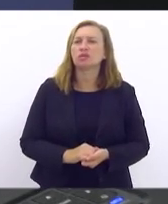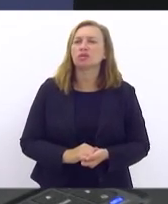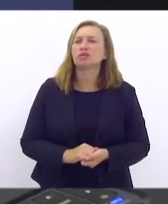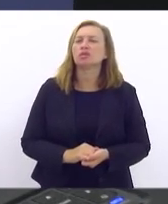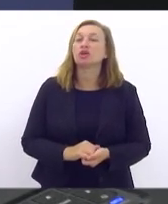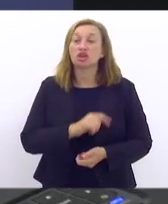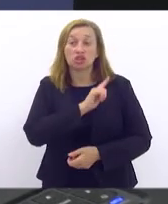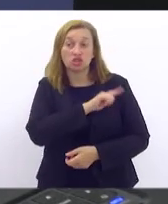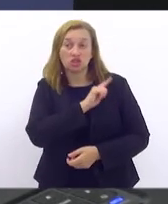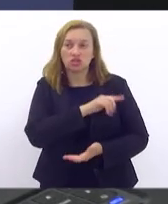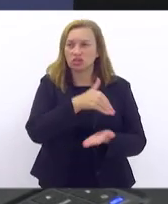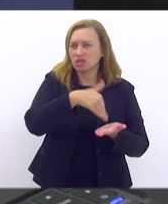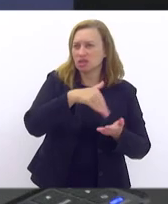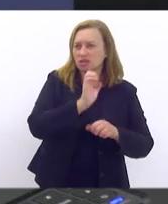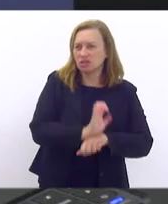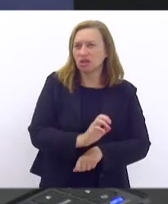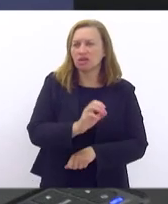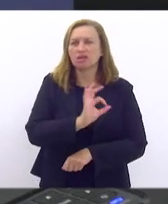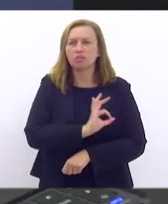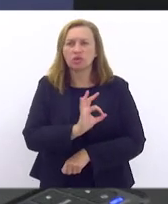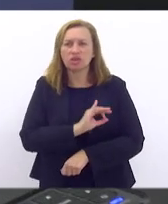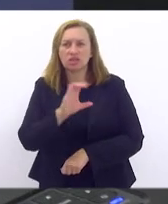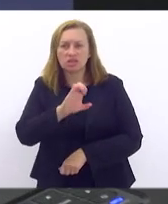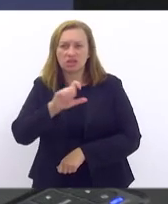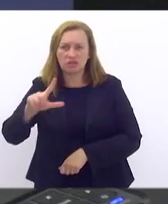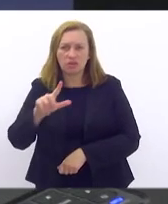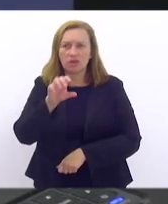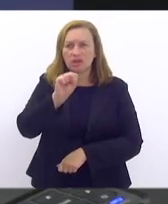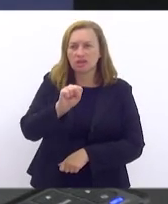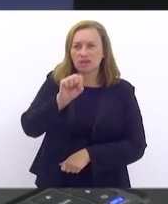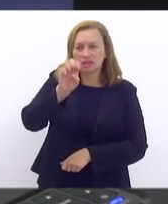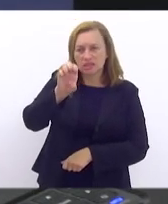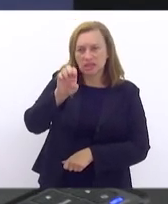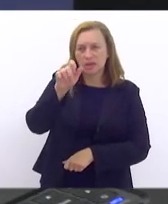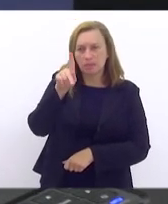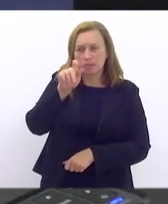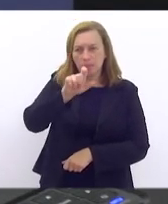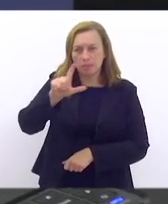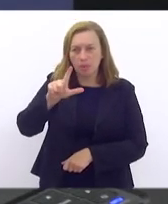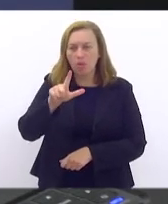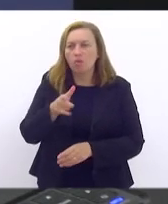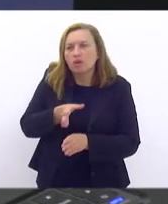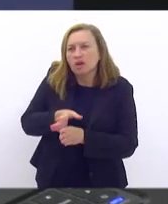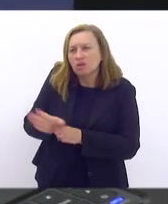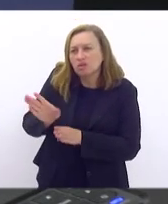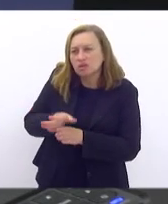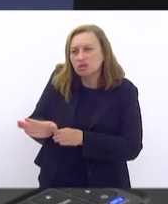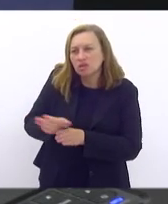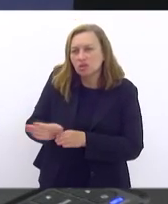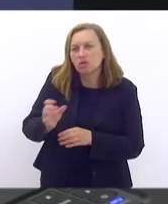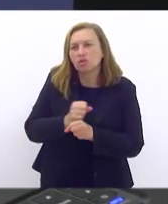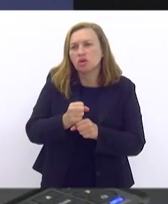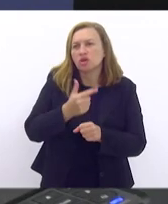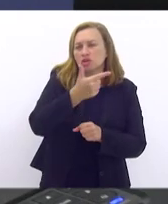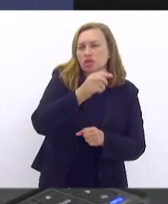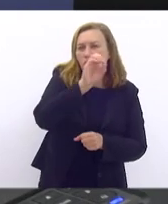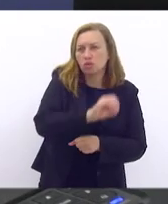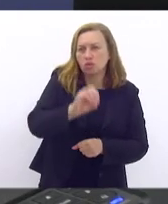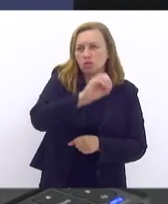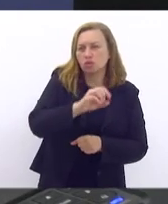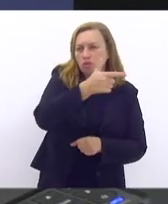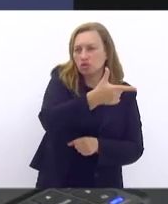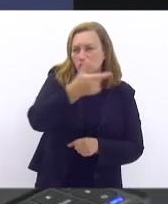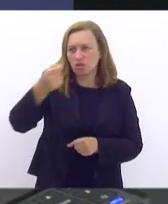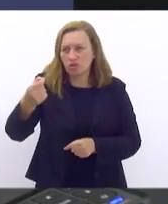atual gestão da Secretaria de Estado de Polícia Civil, a CEPOL, orientou desde outubro de 2020 que os